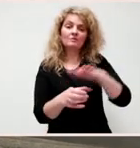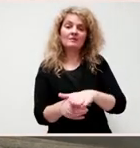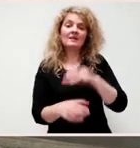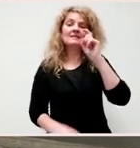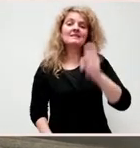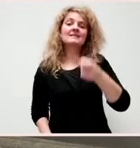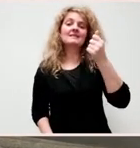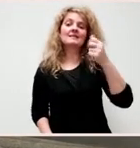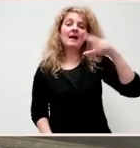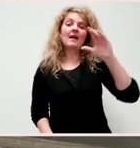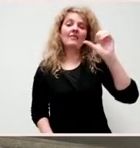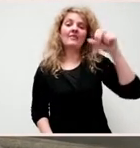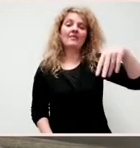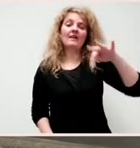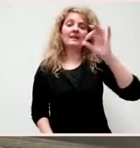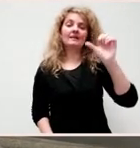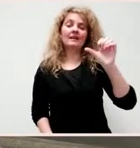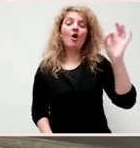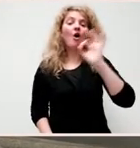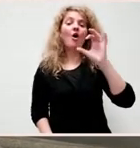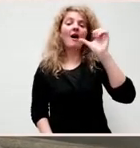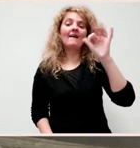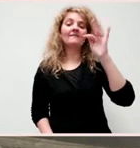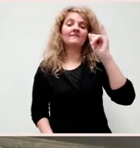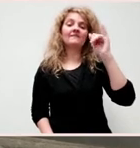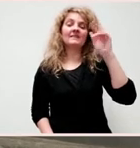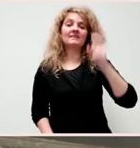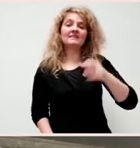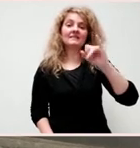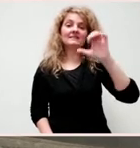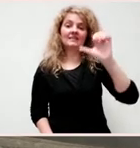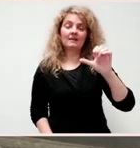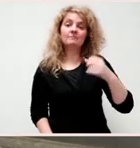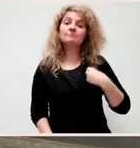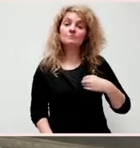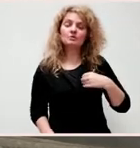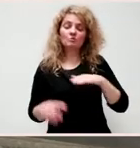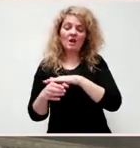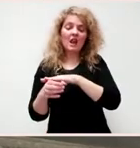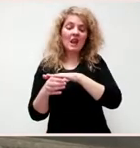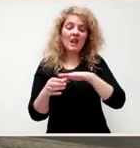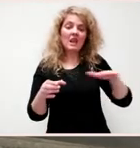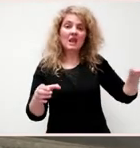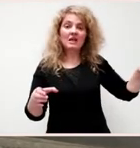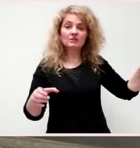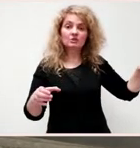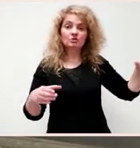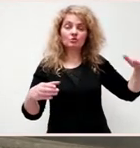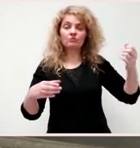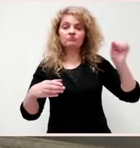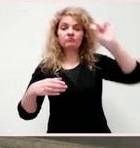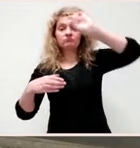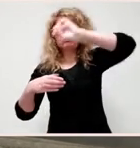aparece el representado. Vemos que está deitado sobre unha superficie lisa, repolla a súa cabeza sobre